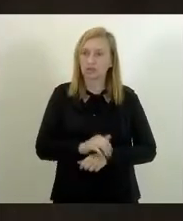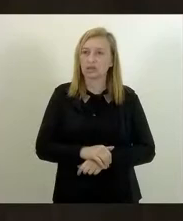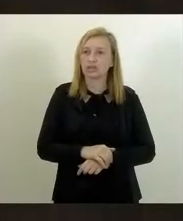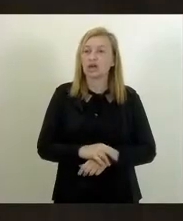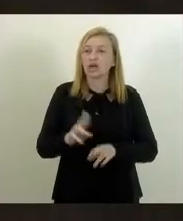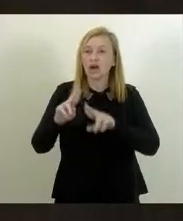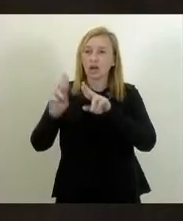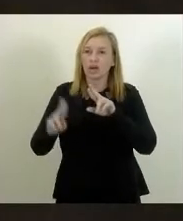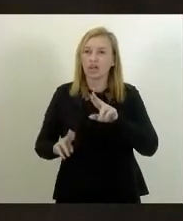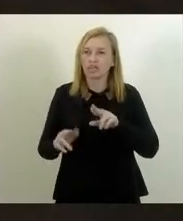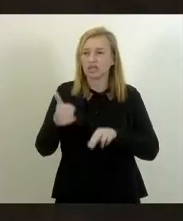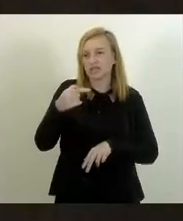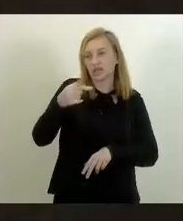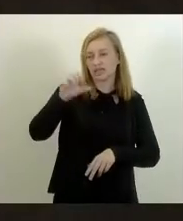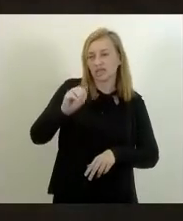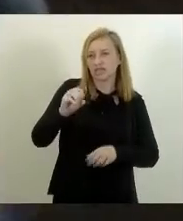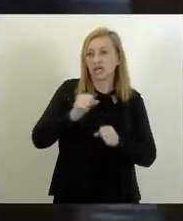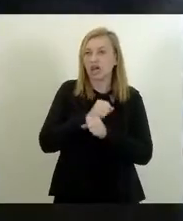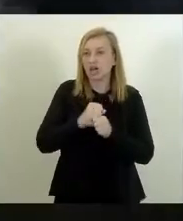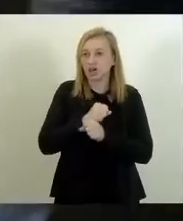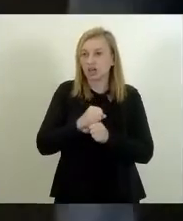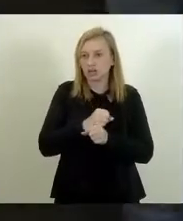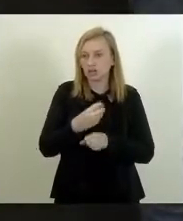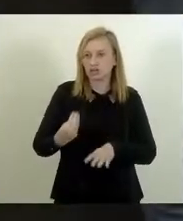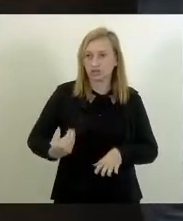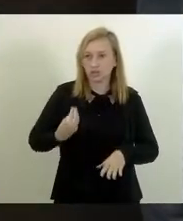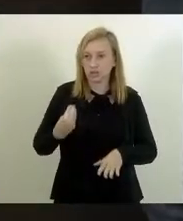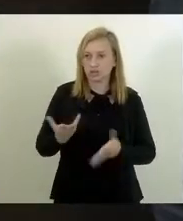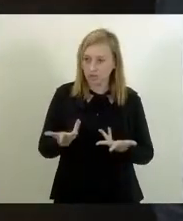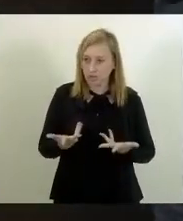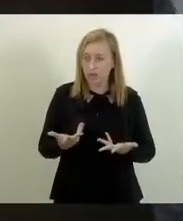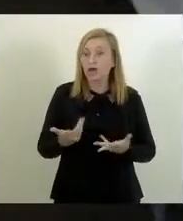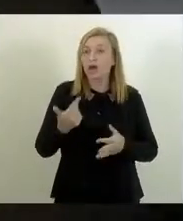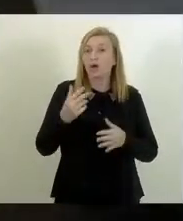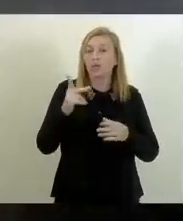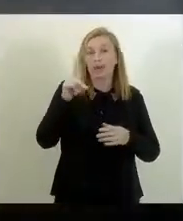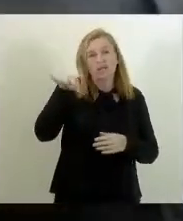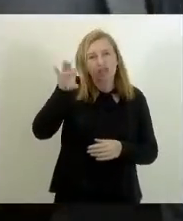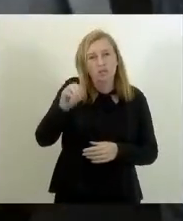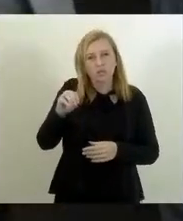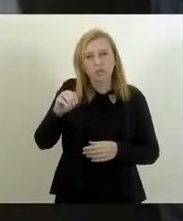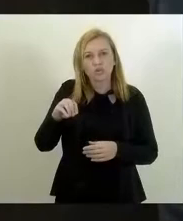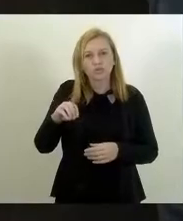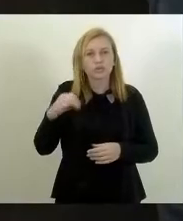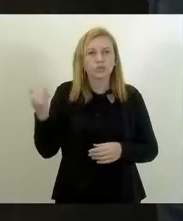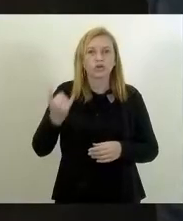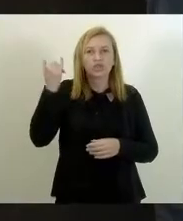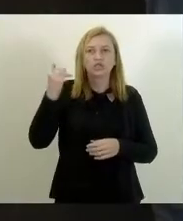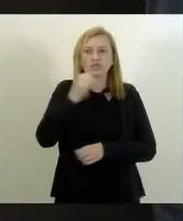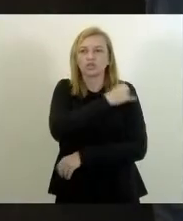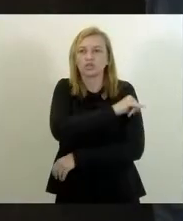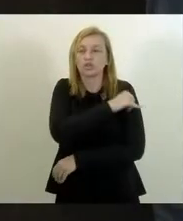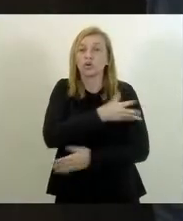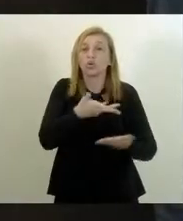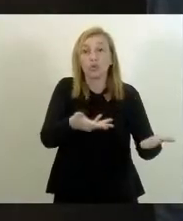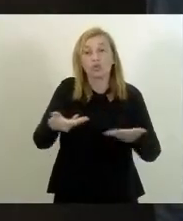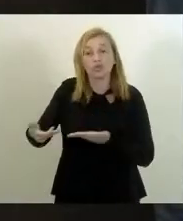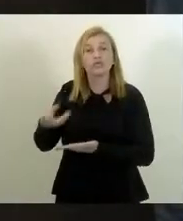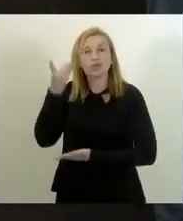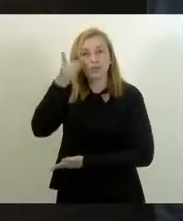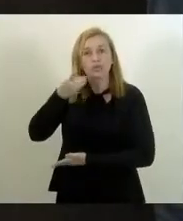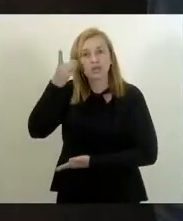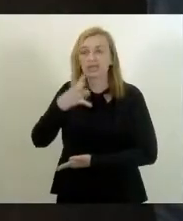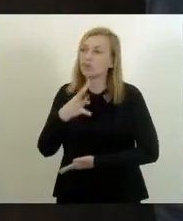existência. É um patrimônio e um orgulho do Rio de Janeiro e do Brasil. Eu convido o deputado a conhecer